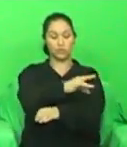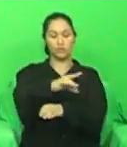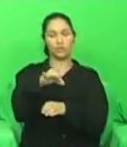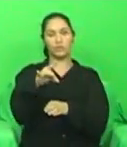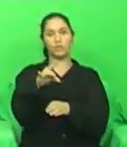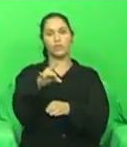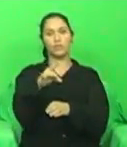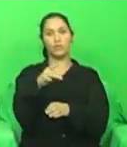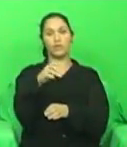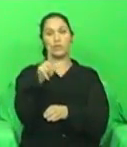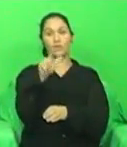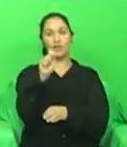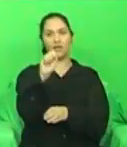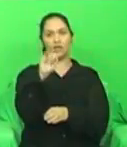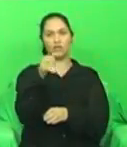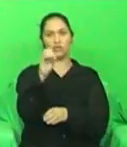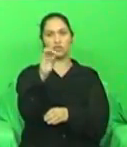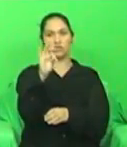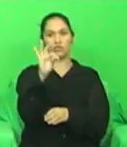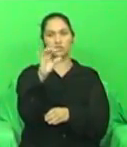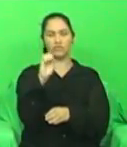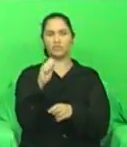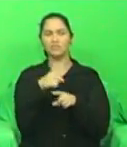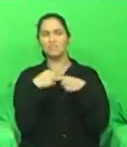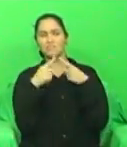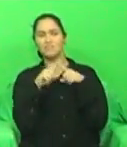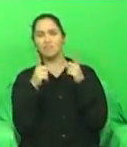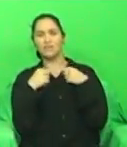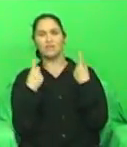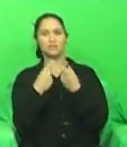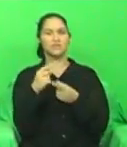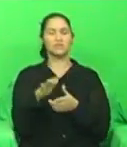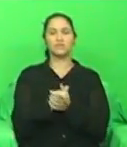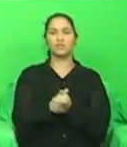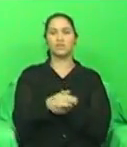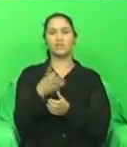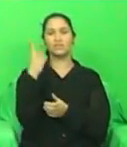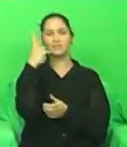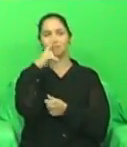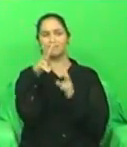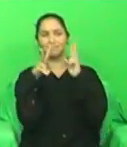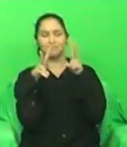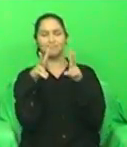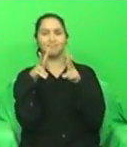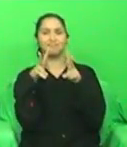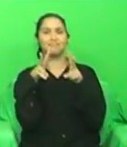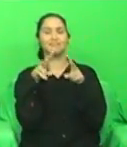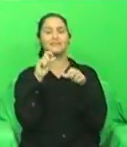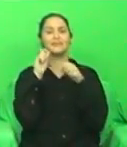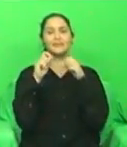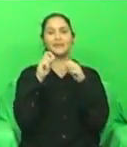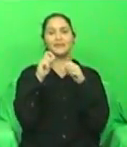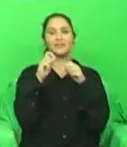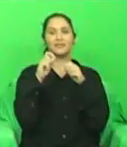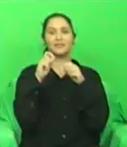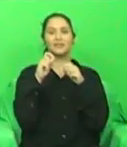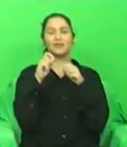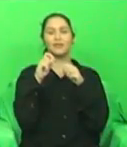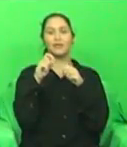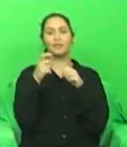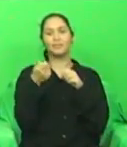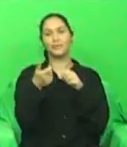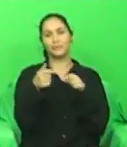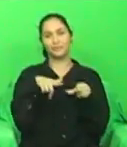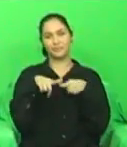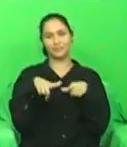não vimos ouvimos muito pouco muita pouca produção desse dessas quatro equipes para recolocar varjota na